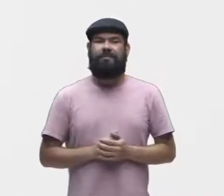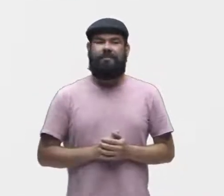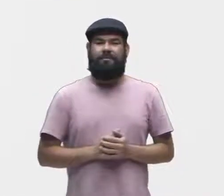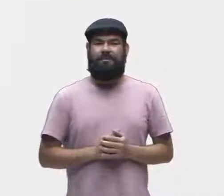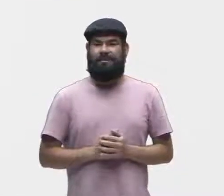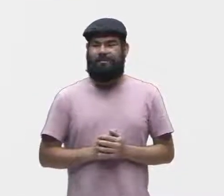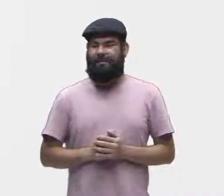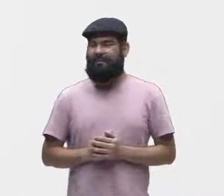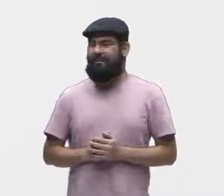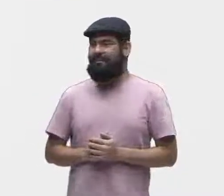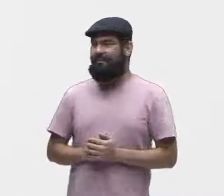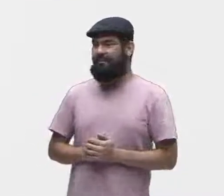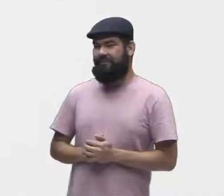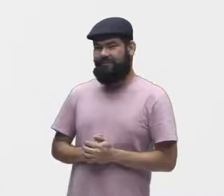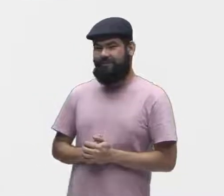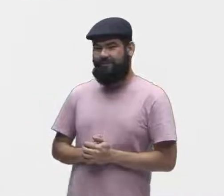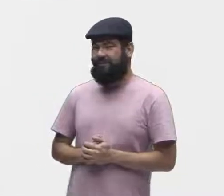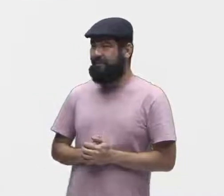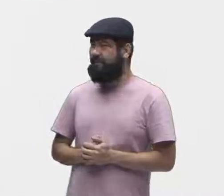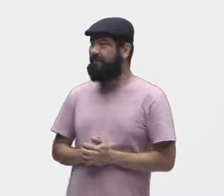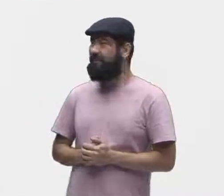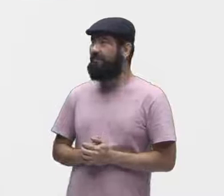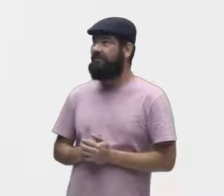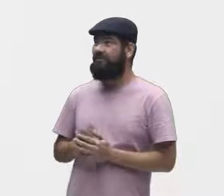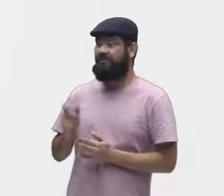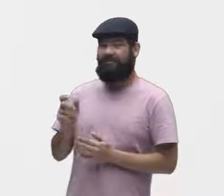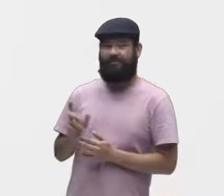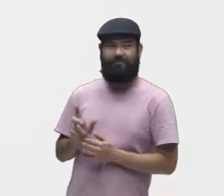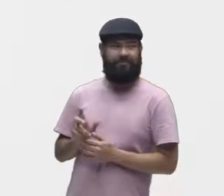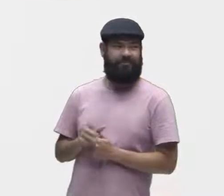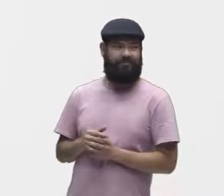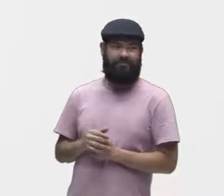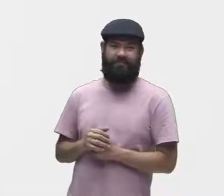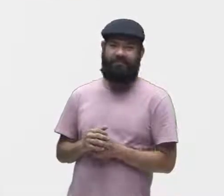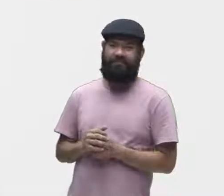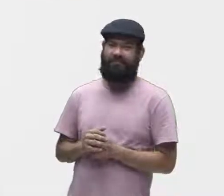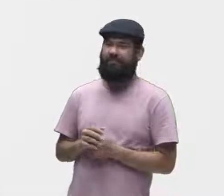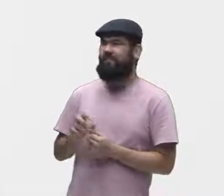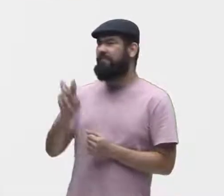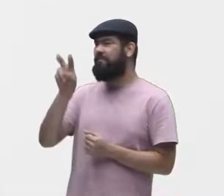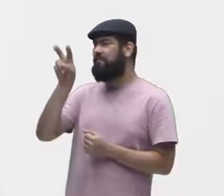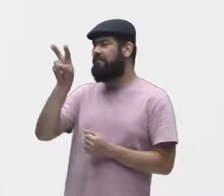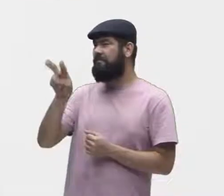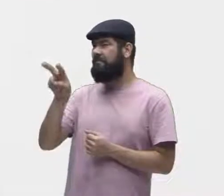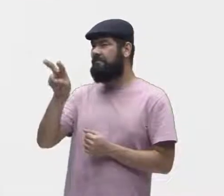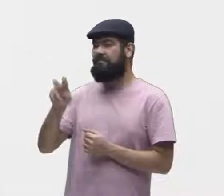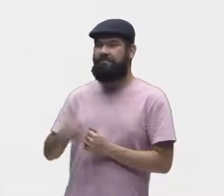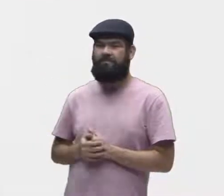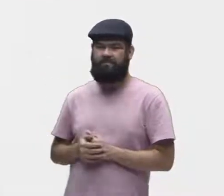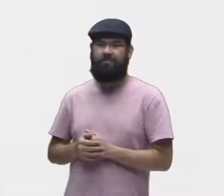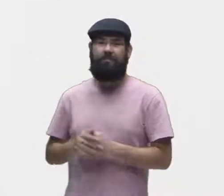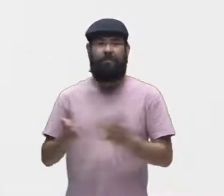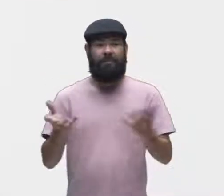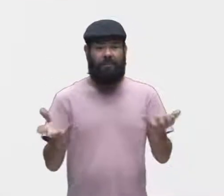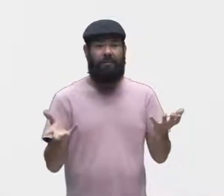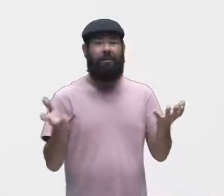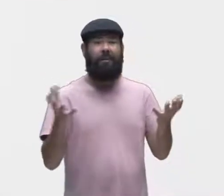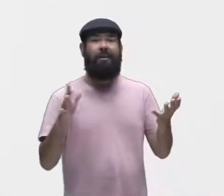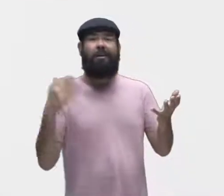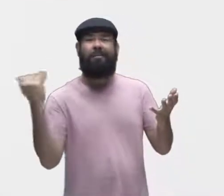nossa vida, né? Entretanto, algumas podem causar um mal-estar duradouro. Então, assim, é muito importante a